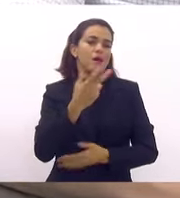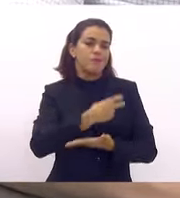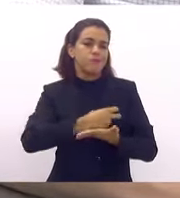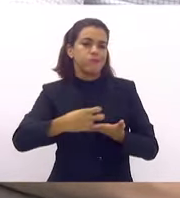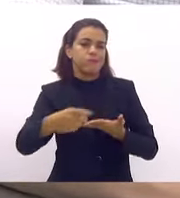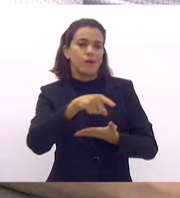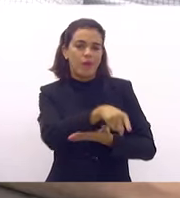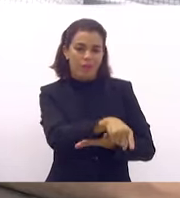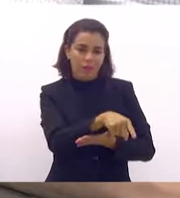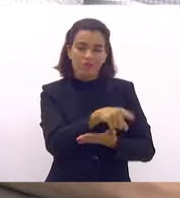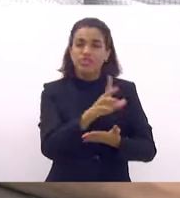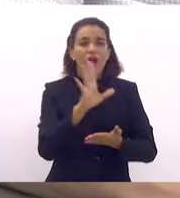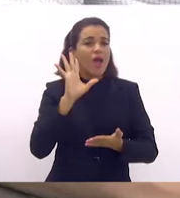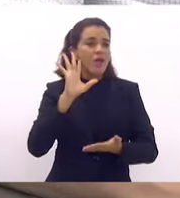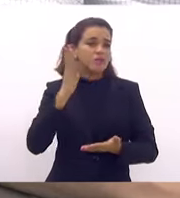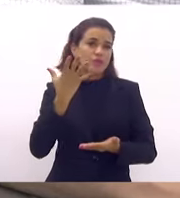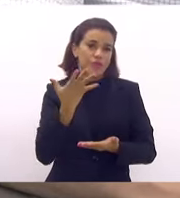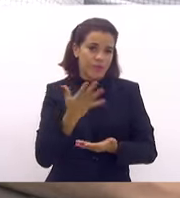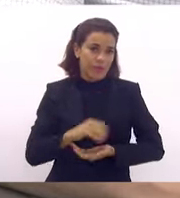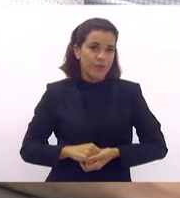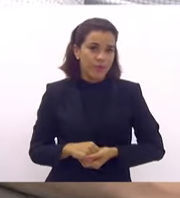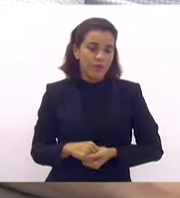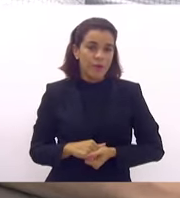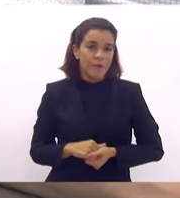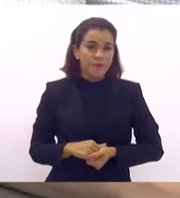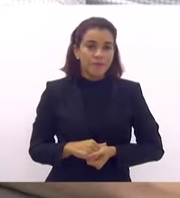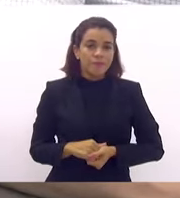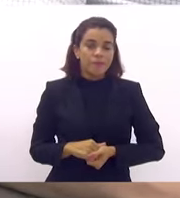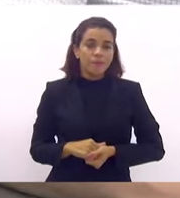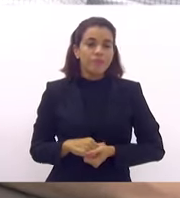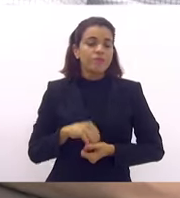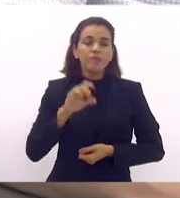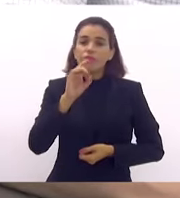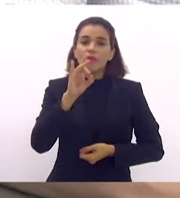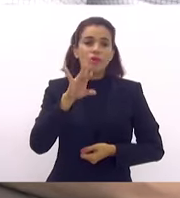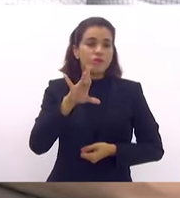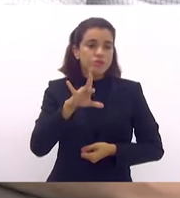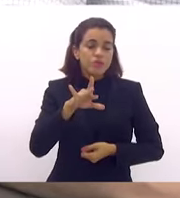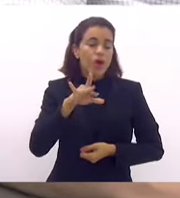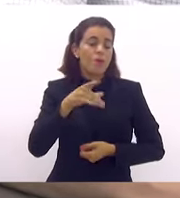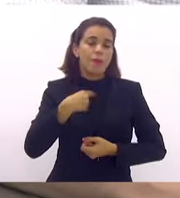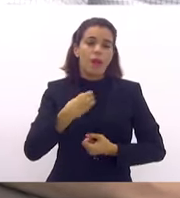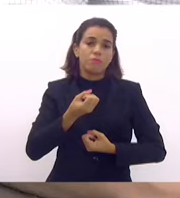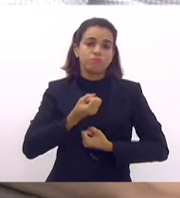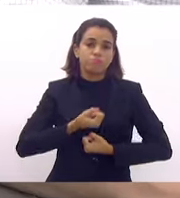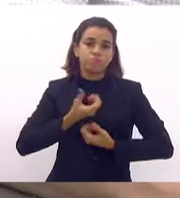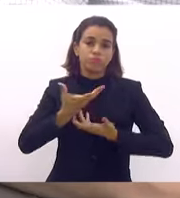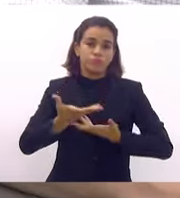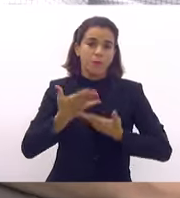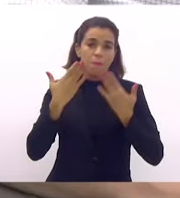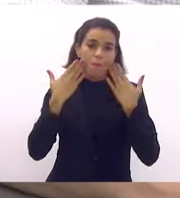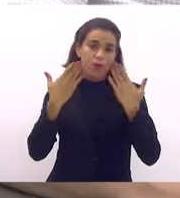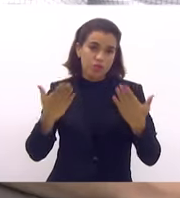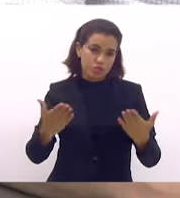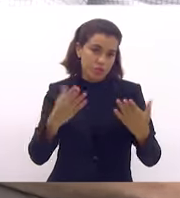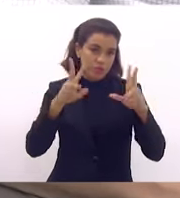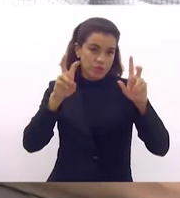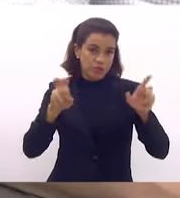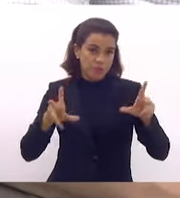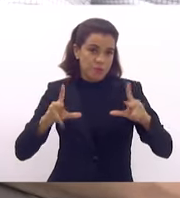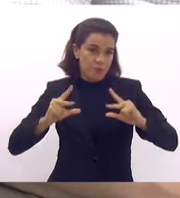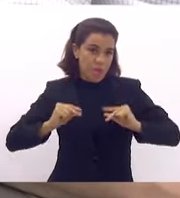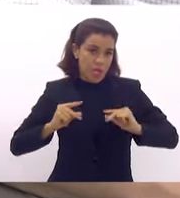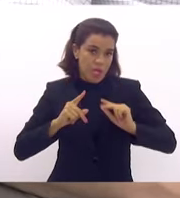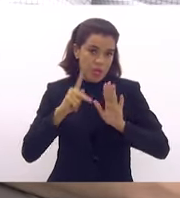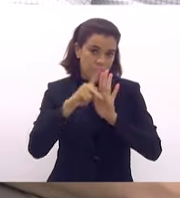está pacificado, apenas... pedir a palavra para manifestar minha concordância quanto ao mérito, ainda que não